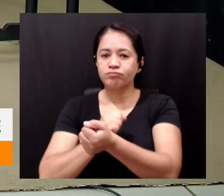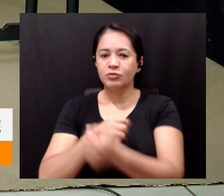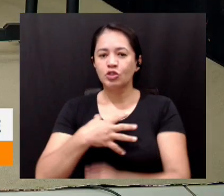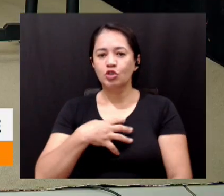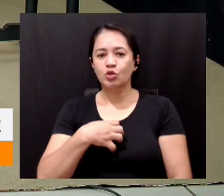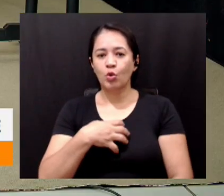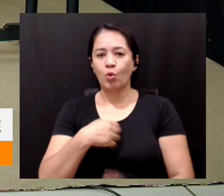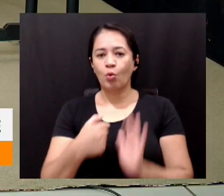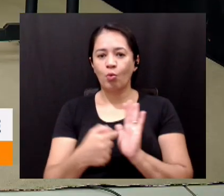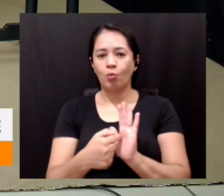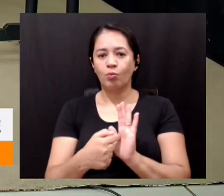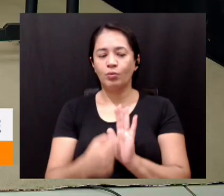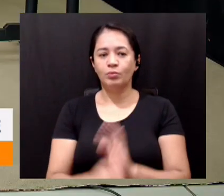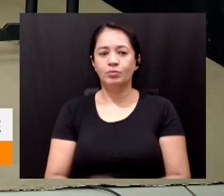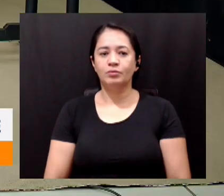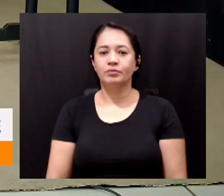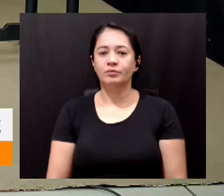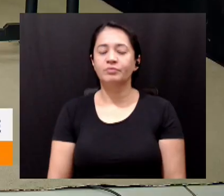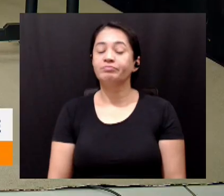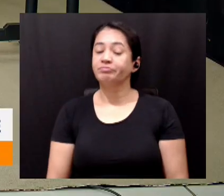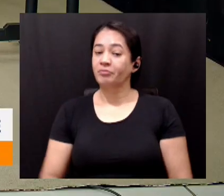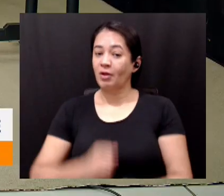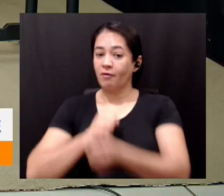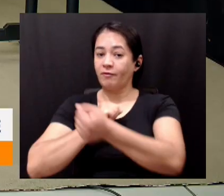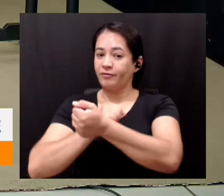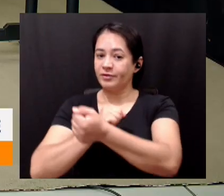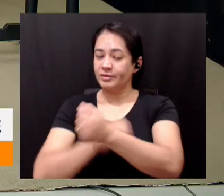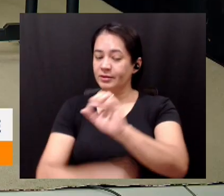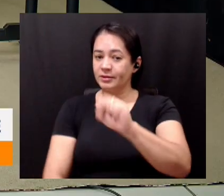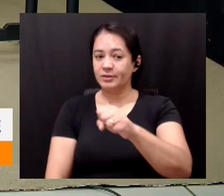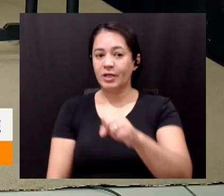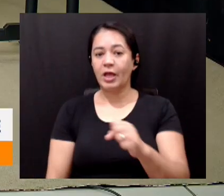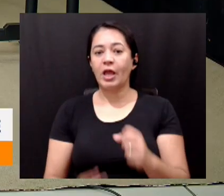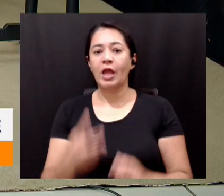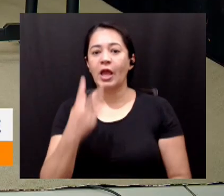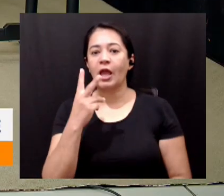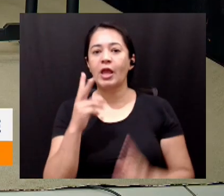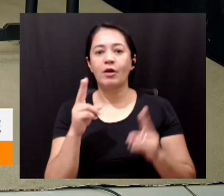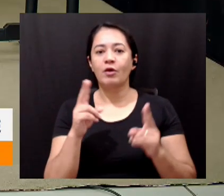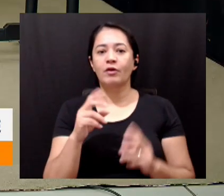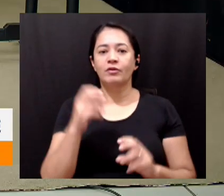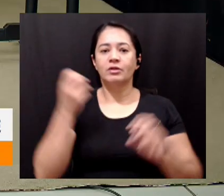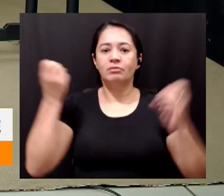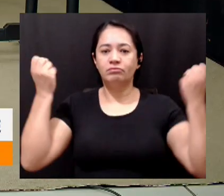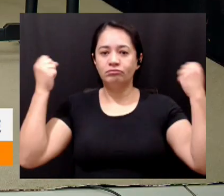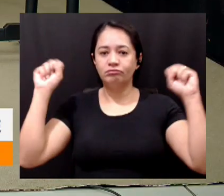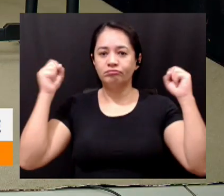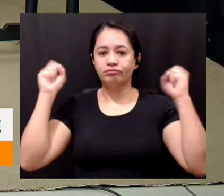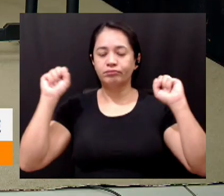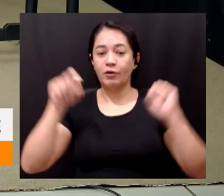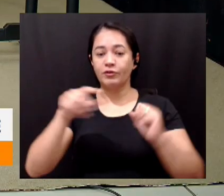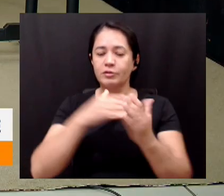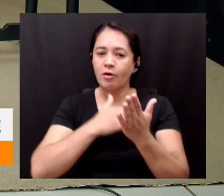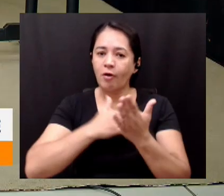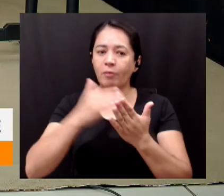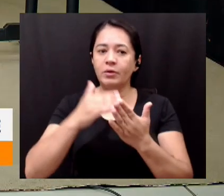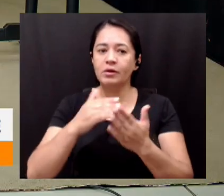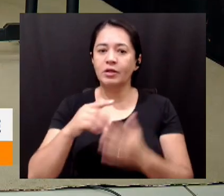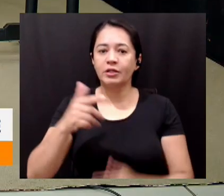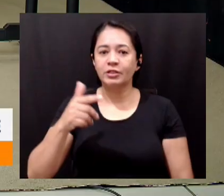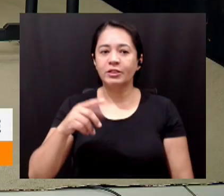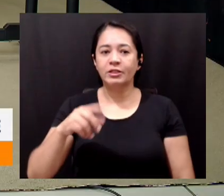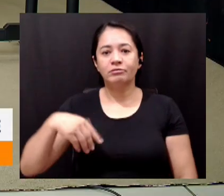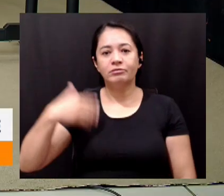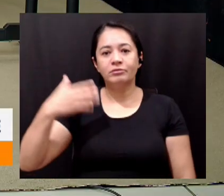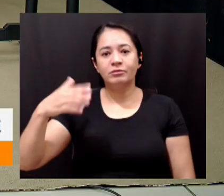dopamina vicia, né, então, é igual você fazer um exercício físico, né, você começa e daqui a pouco você não consegue ficar mais sem